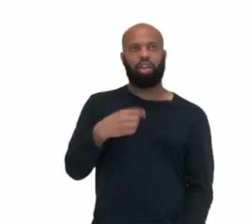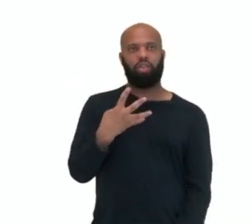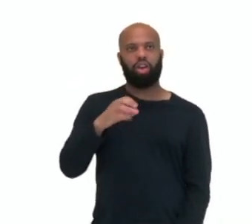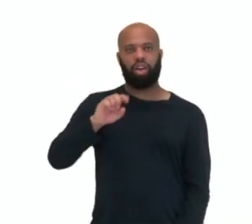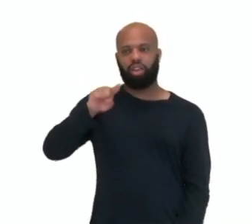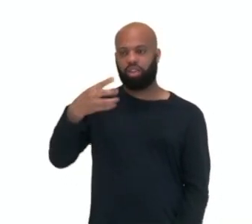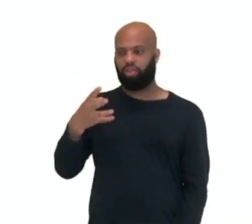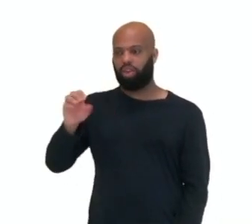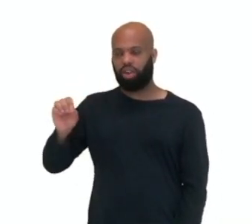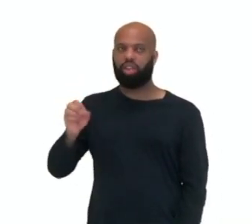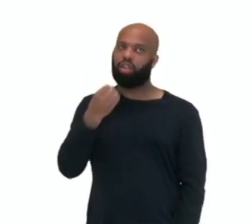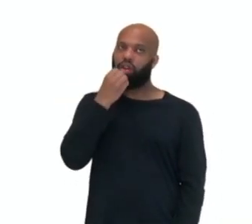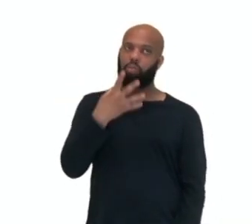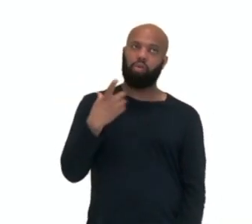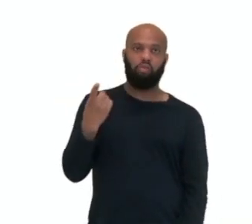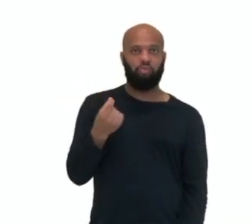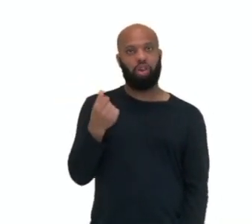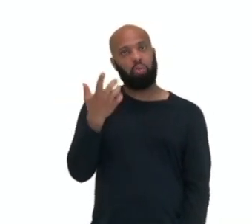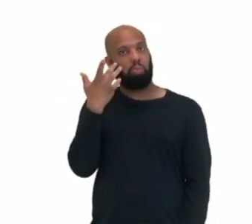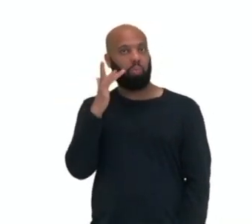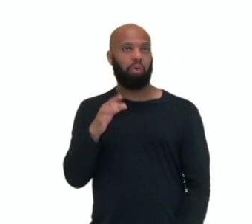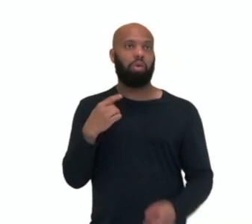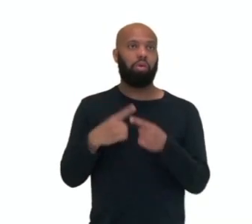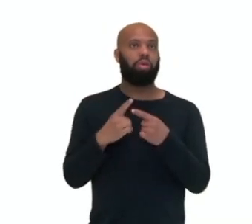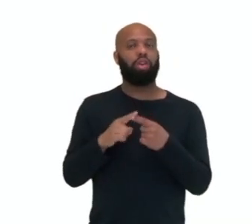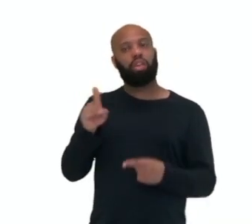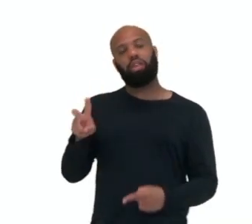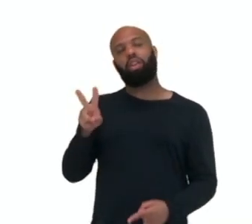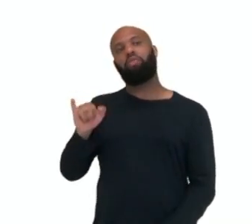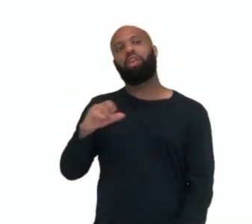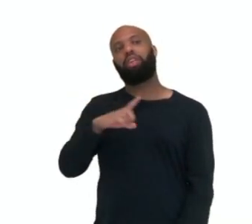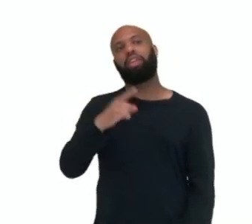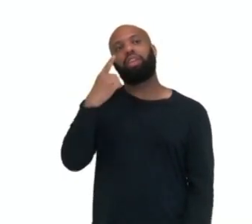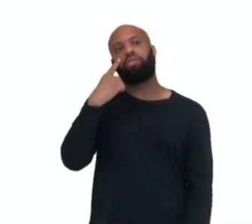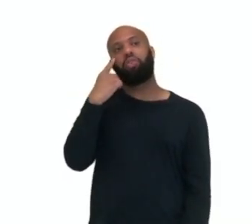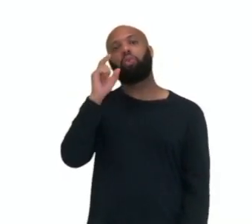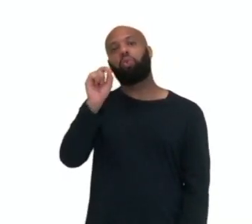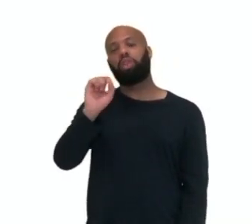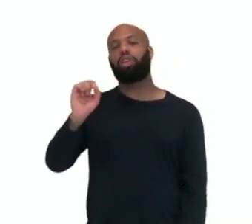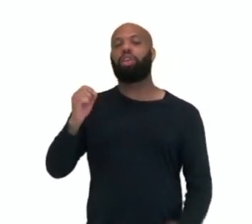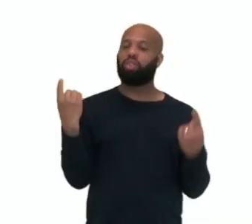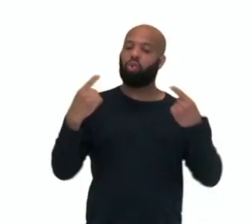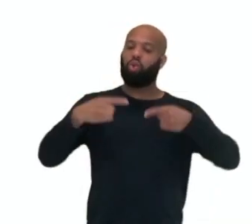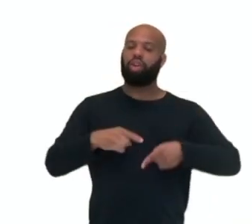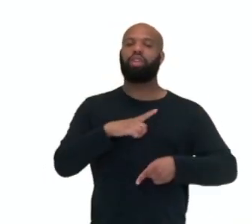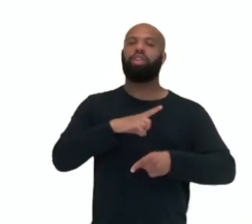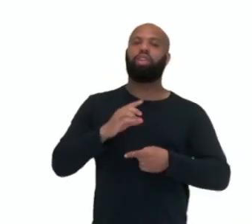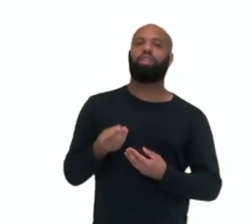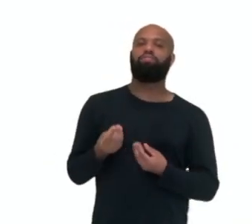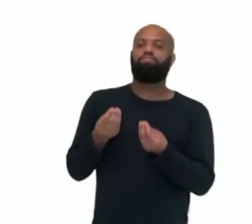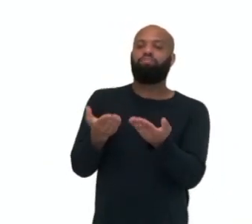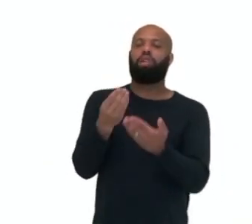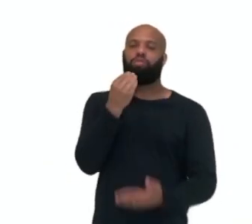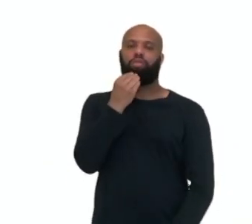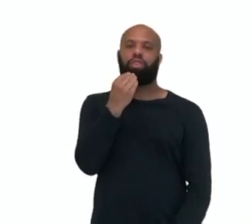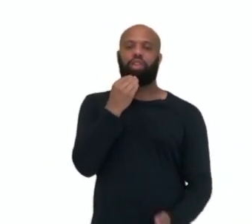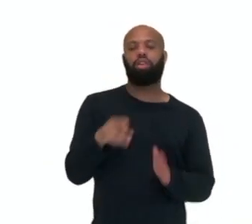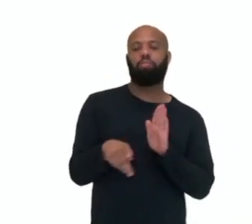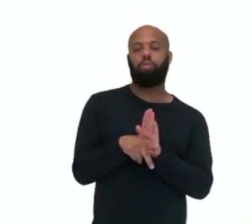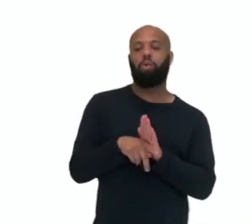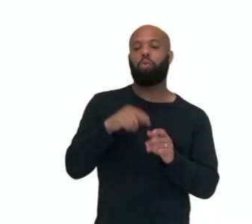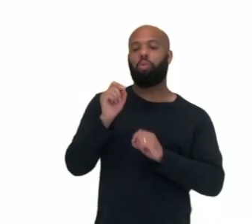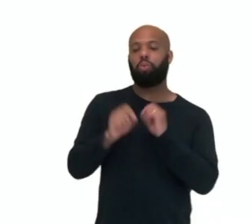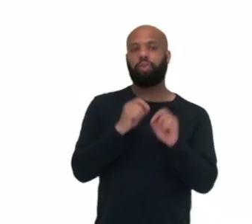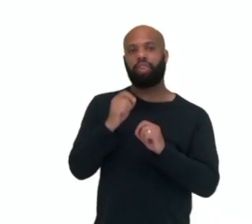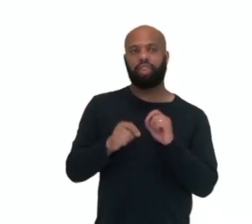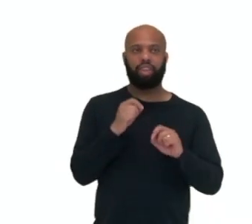40,40. Será que é um bom preço? Bem, ela vai ter que chegar e ver o que a concorrência está ofertando para ver se ela não